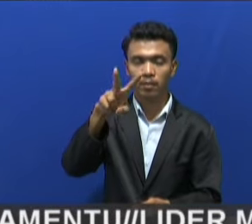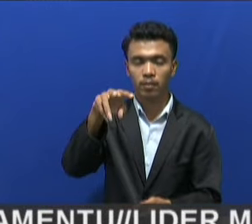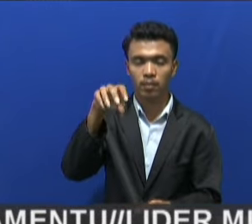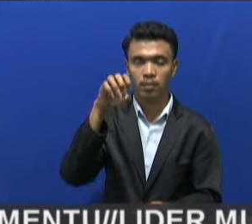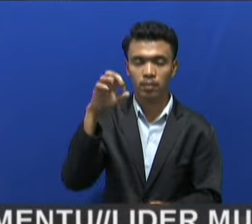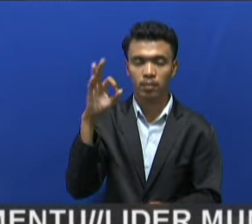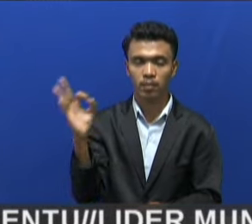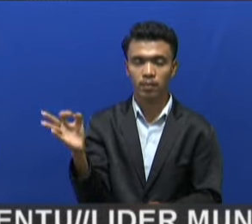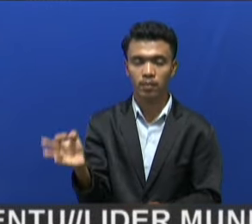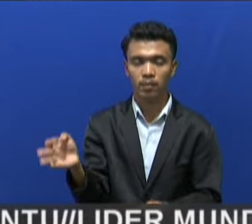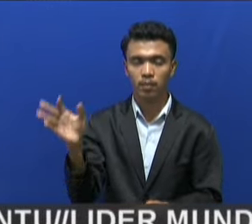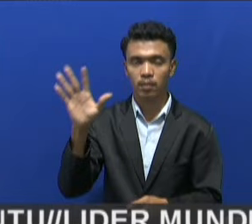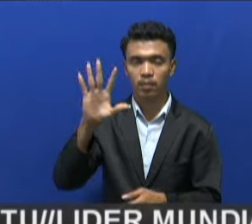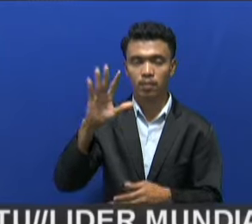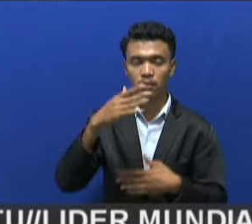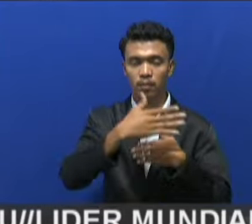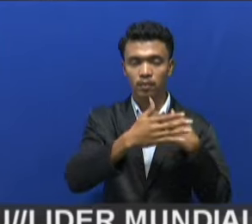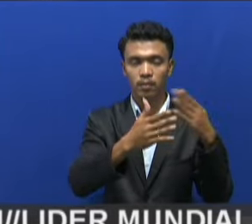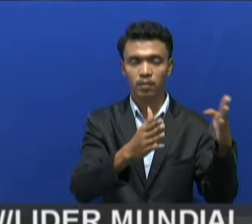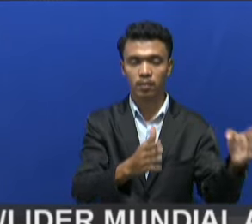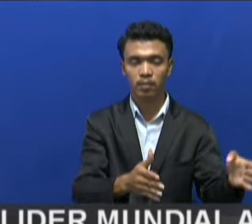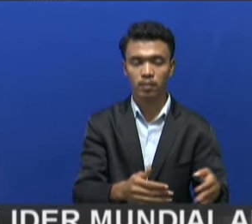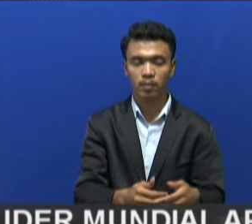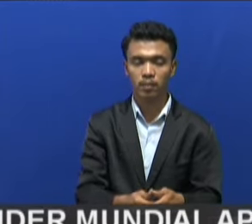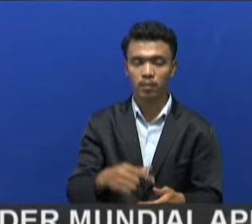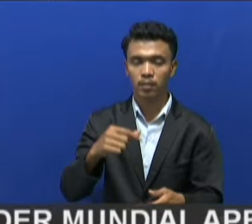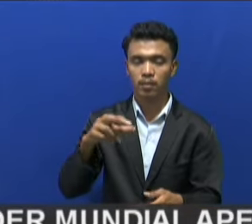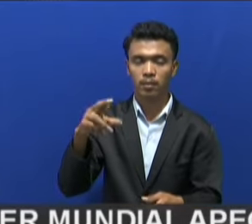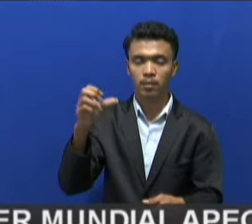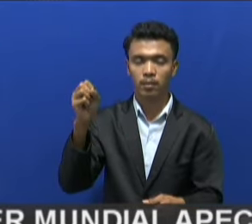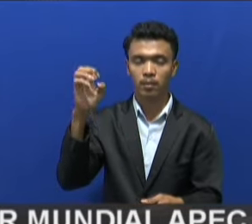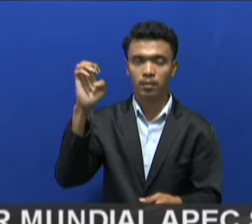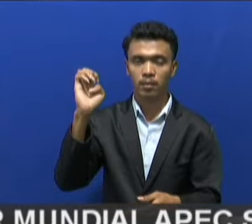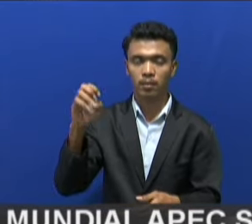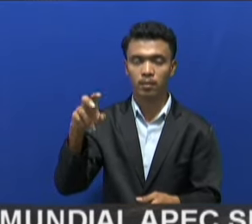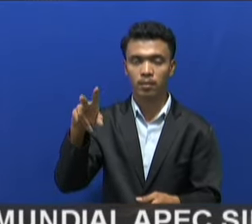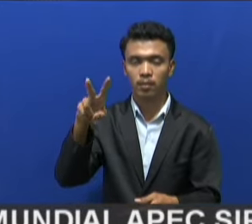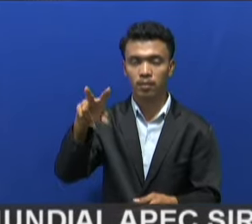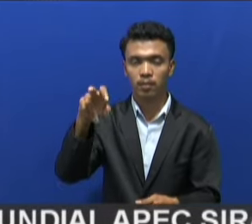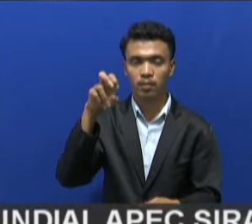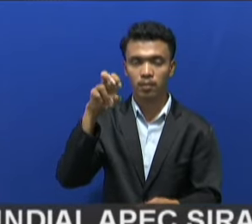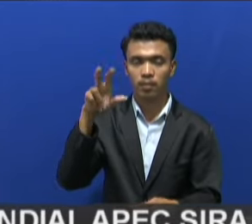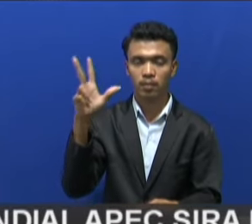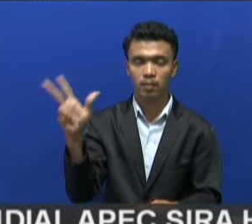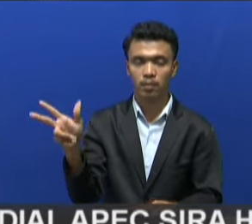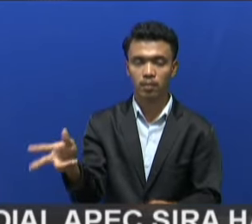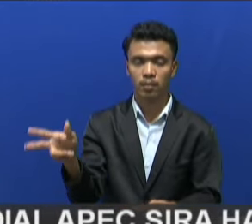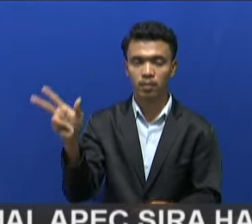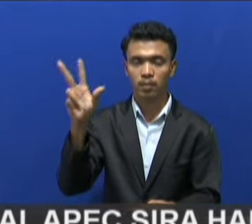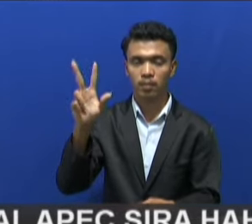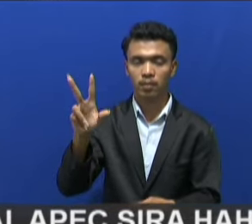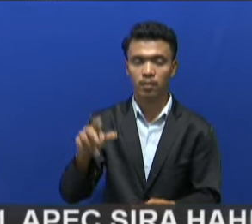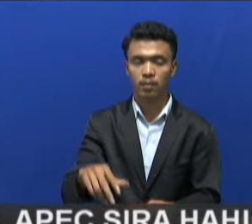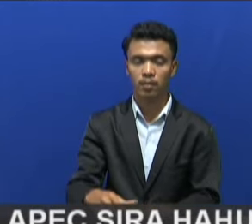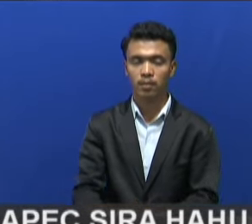299 caixas. Depois, grés, é 333 caixas.